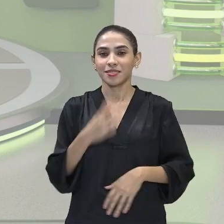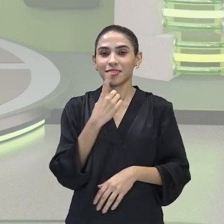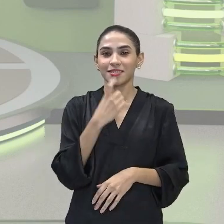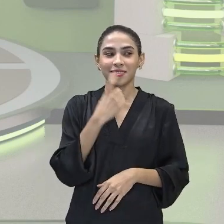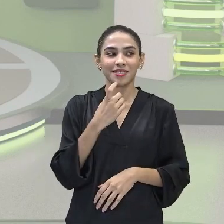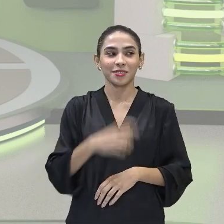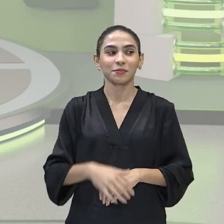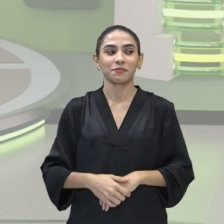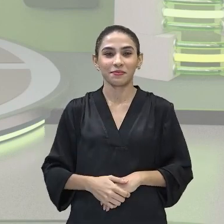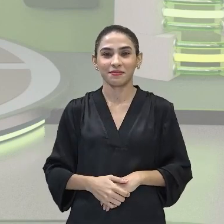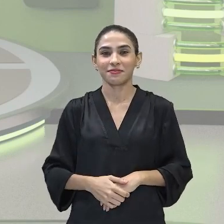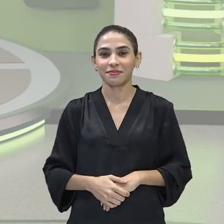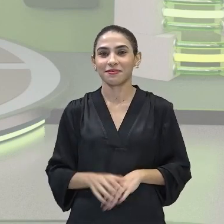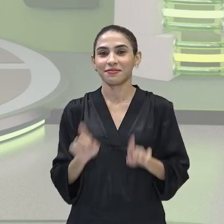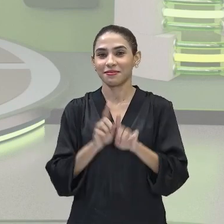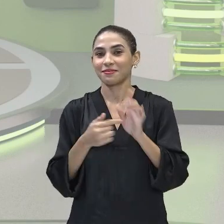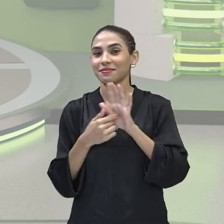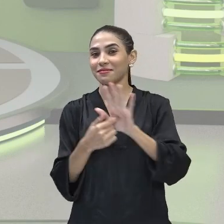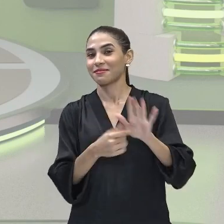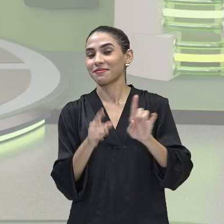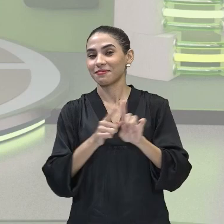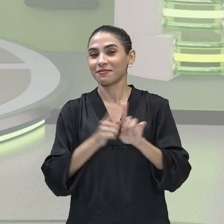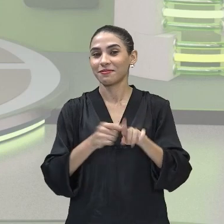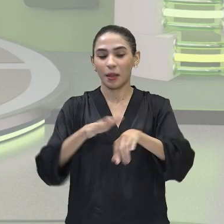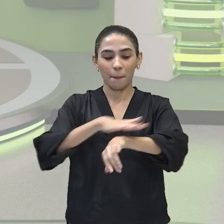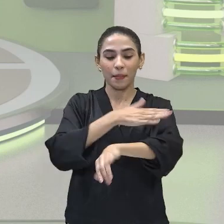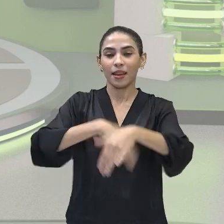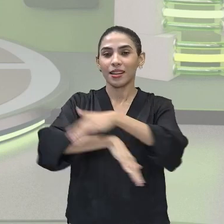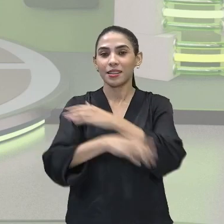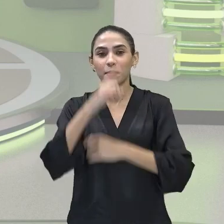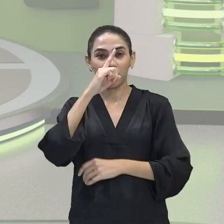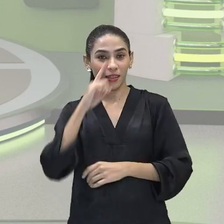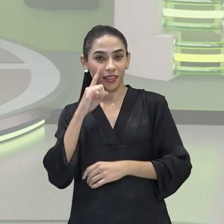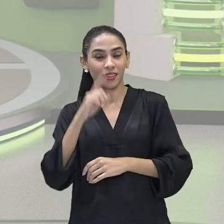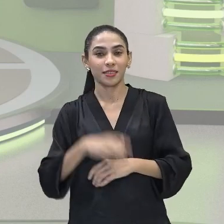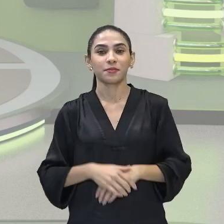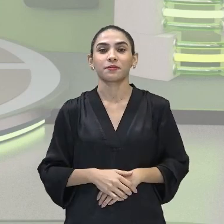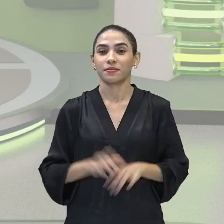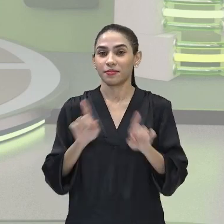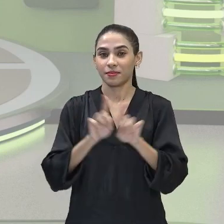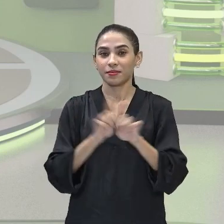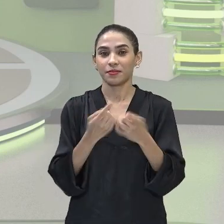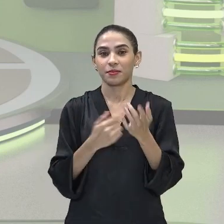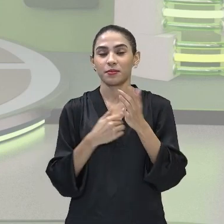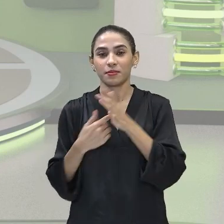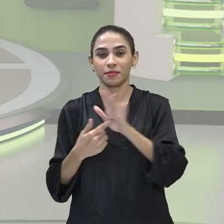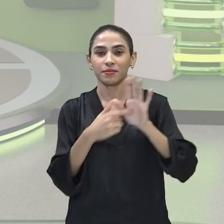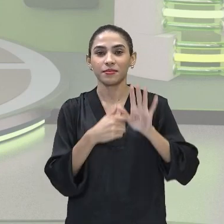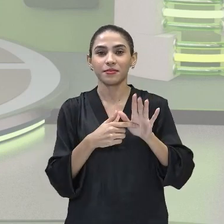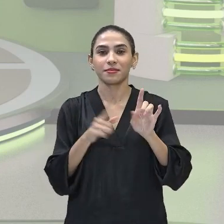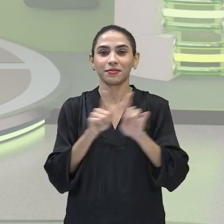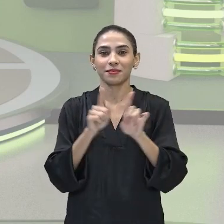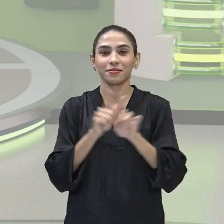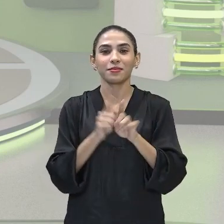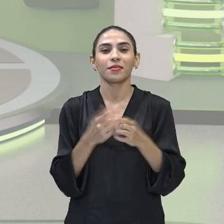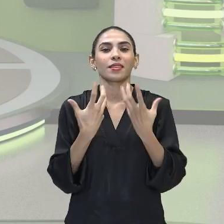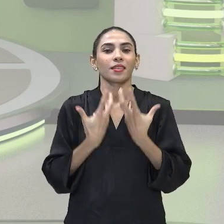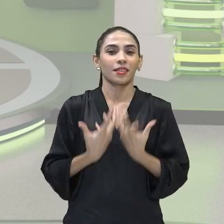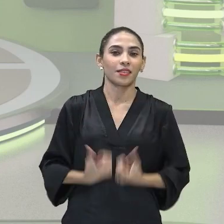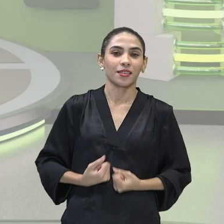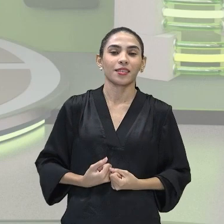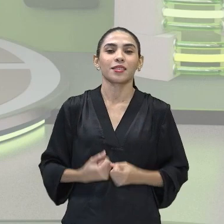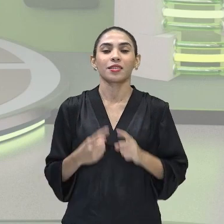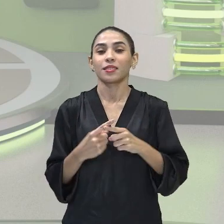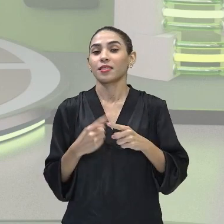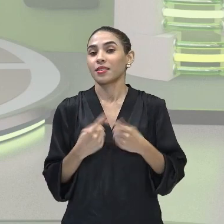amebíase. Ela também pode apresentar ali uma pele mais amarelada, né? Ela pode apresentar uma prostração, um cansaço, né?